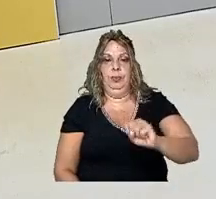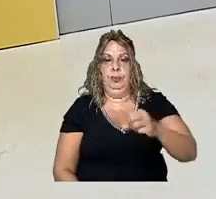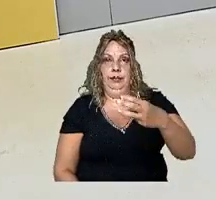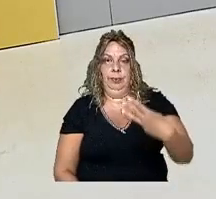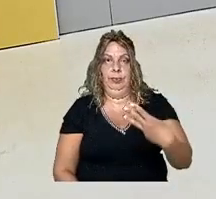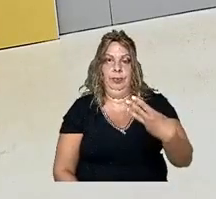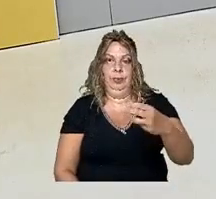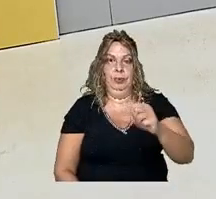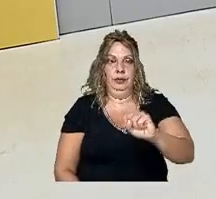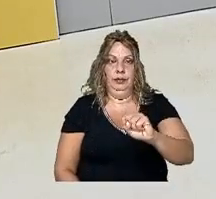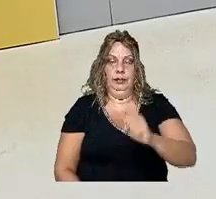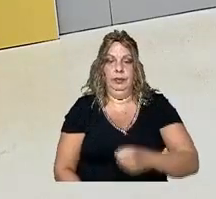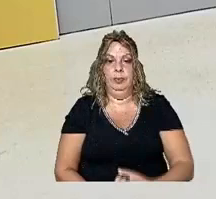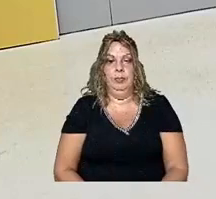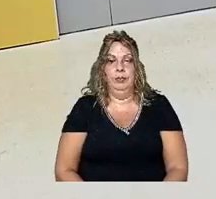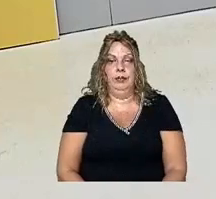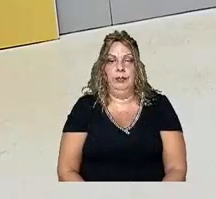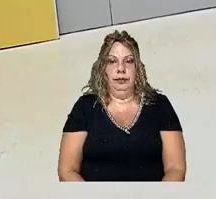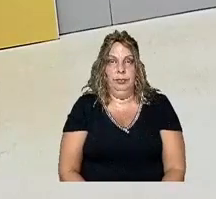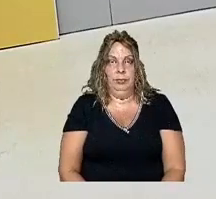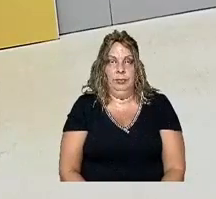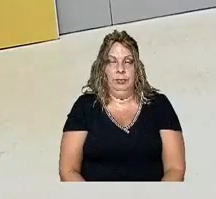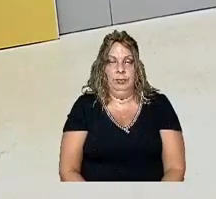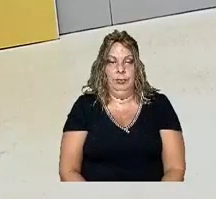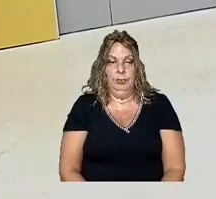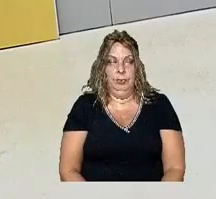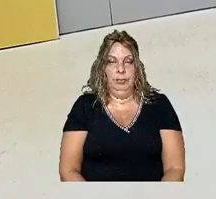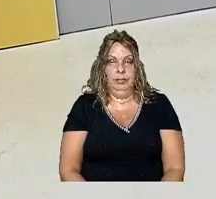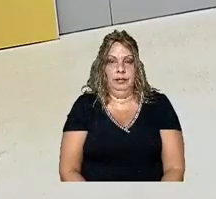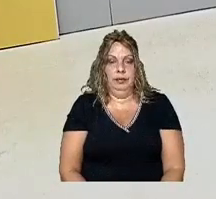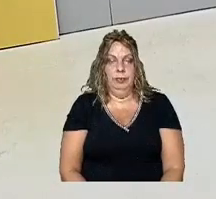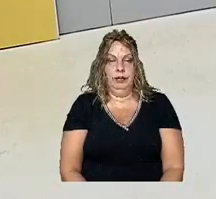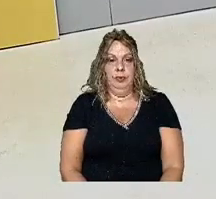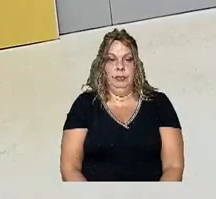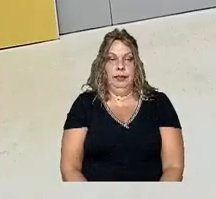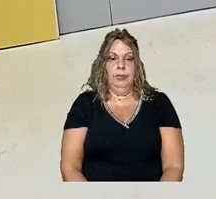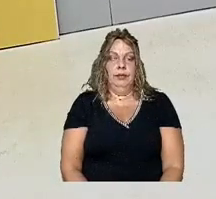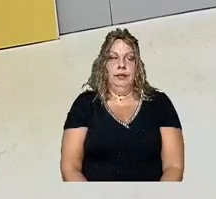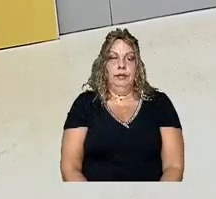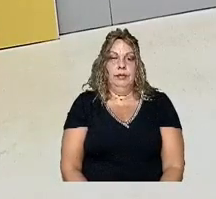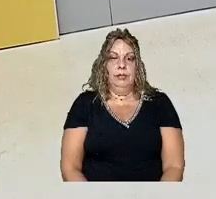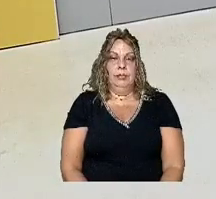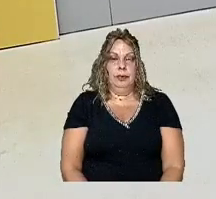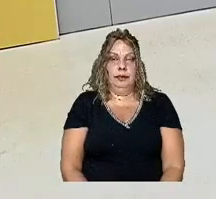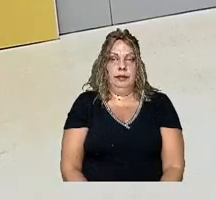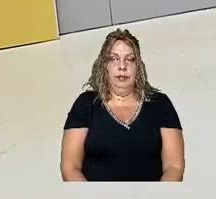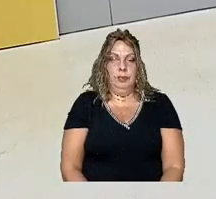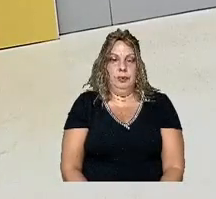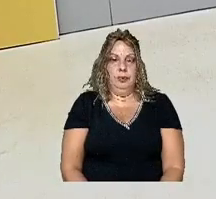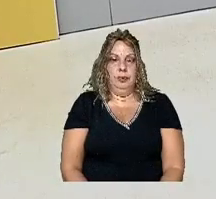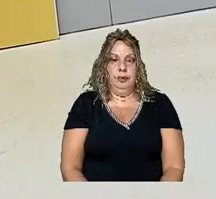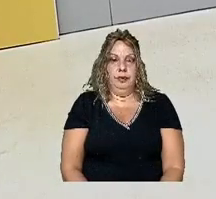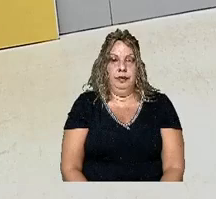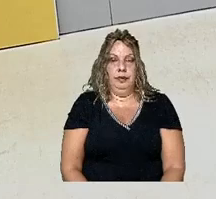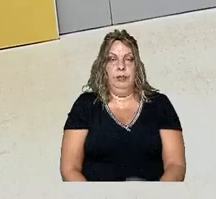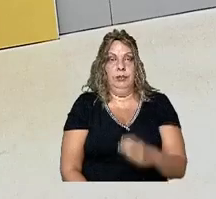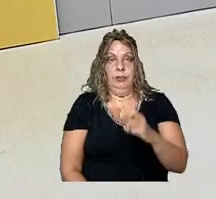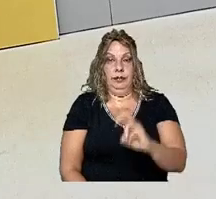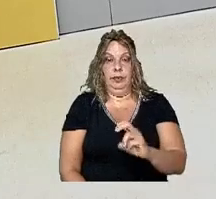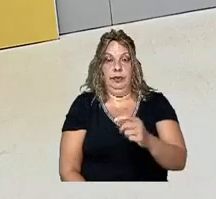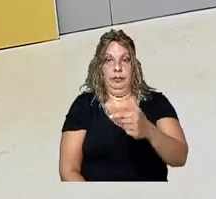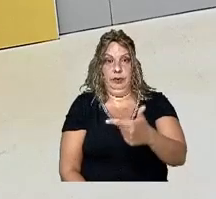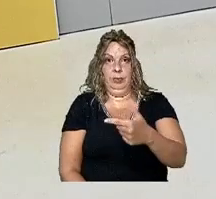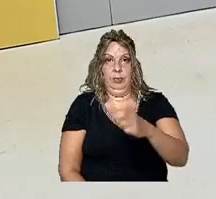38. Olha só, a gente chamando mais uma bolinha aí. A Clara chamou e subiu 52,